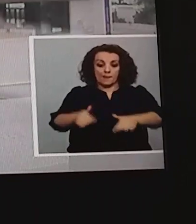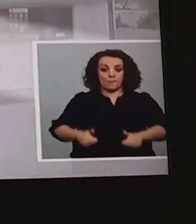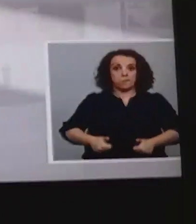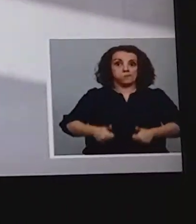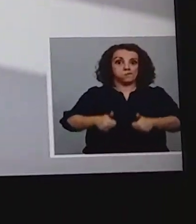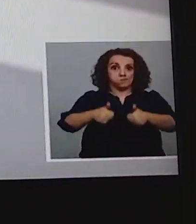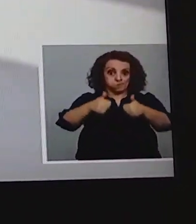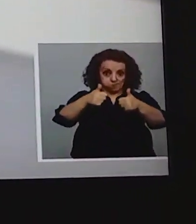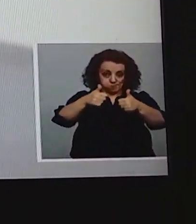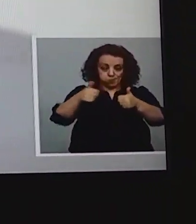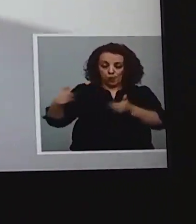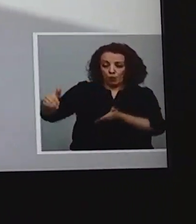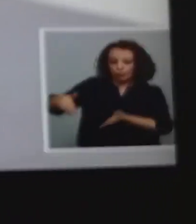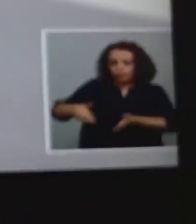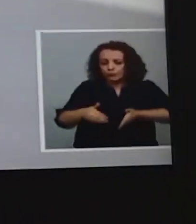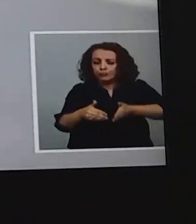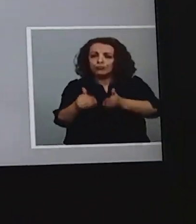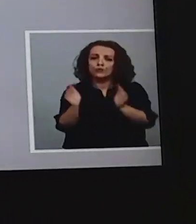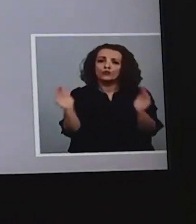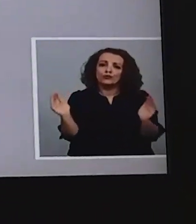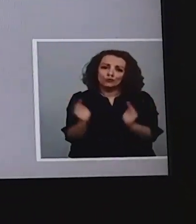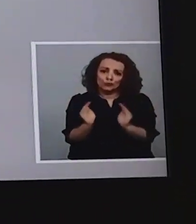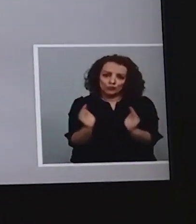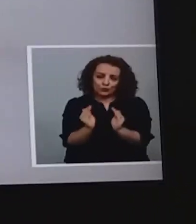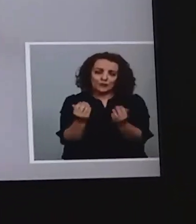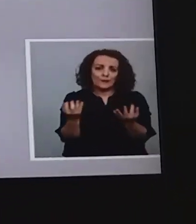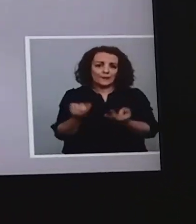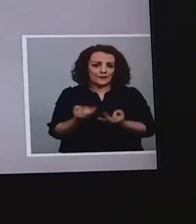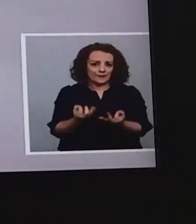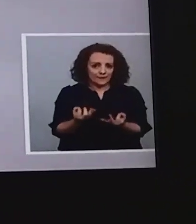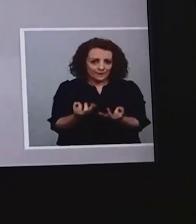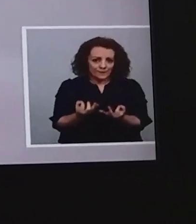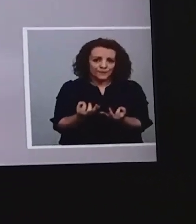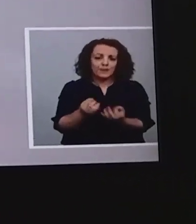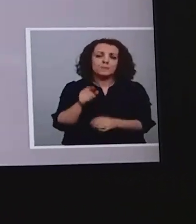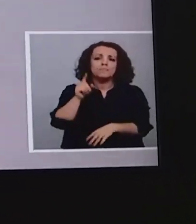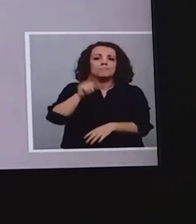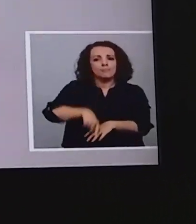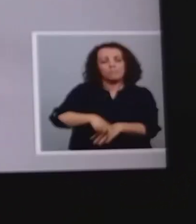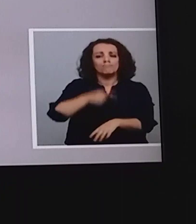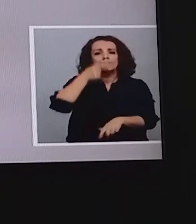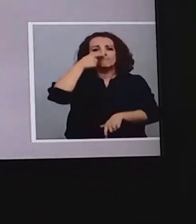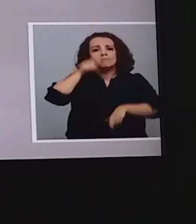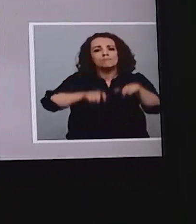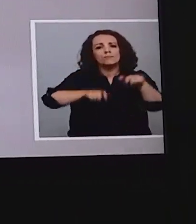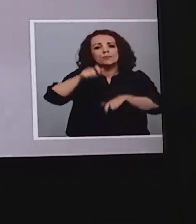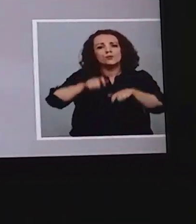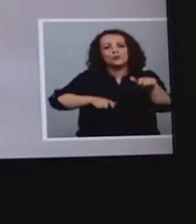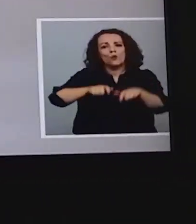procissão reduzida no espaço e também reduzida no número de pessoas que a compõem.